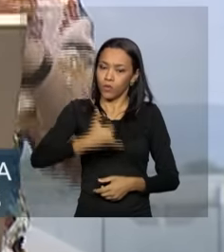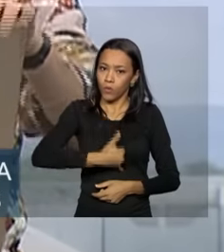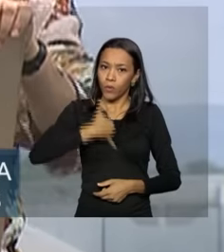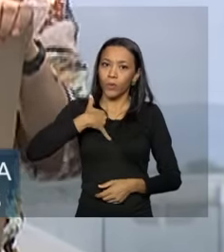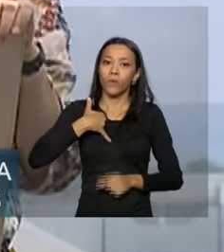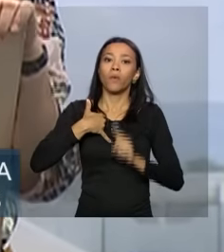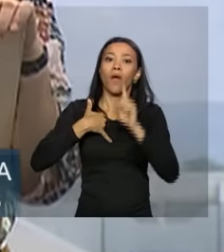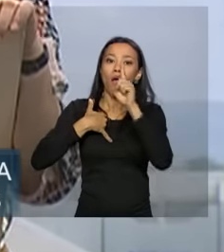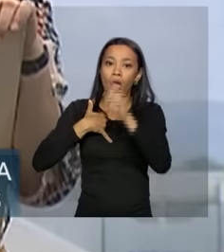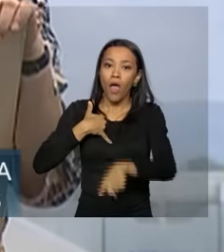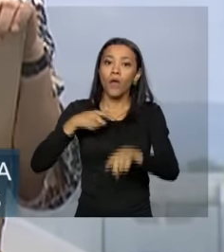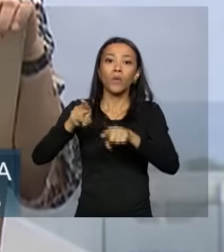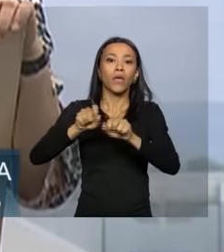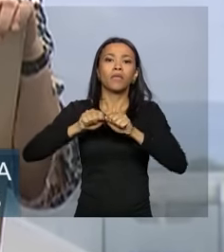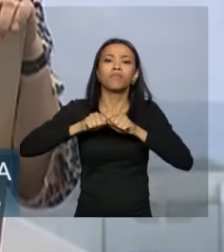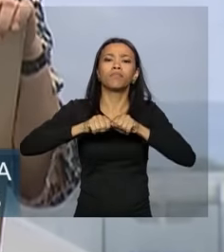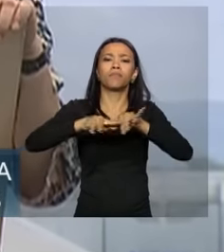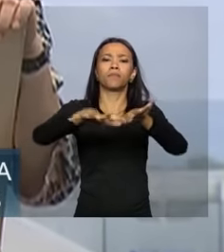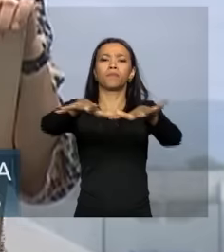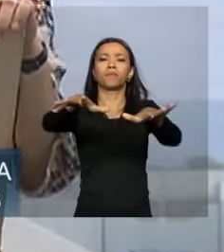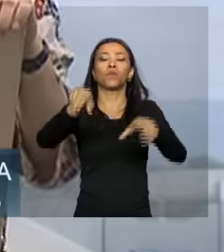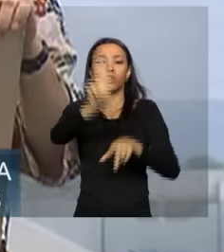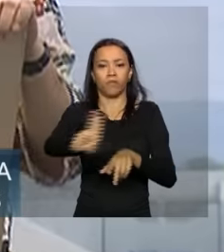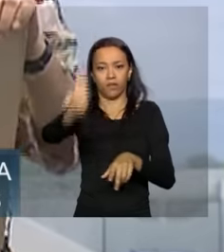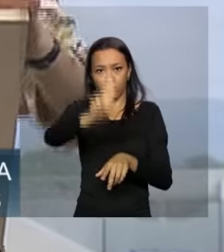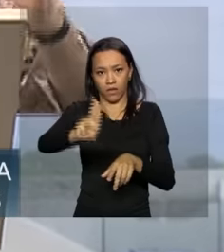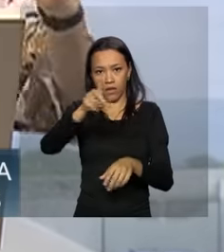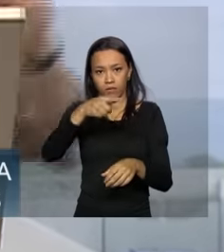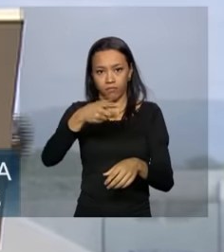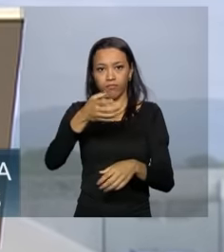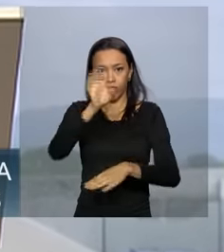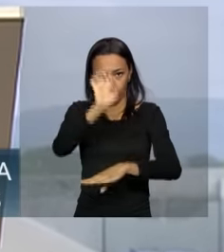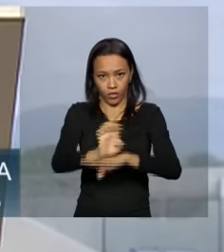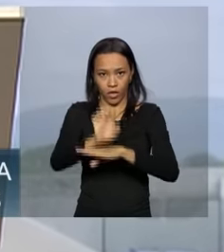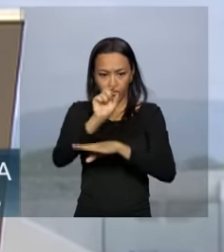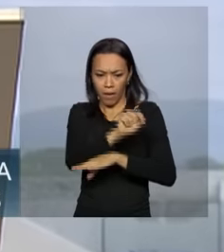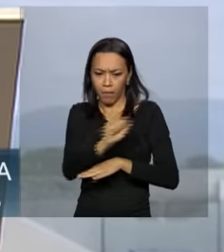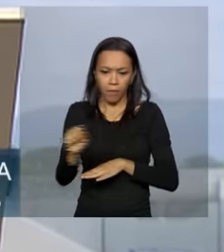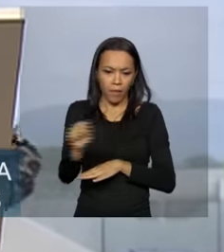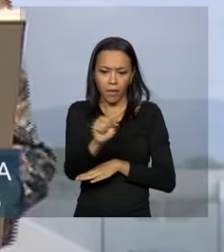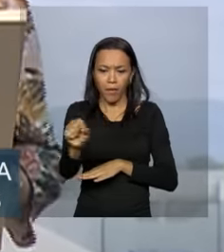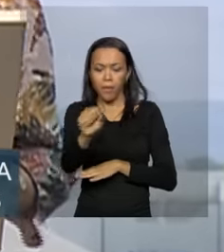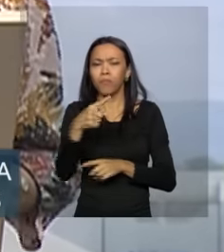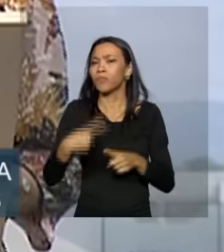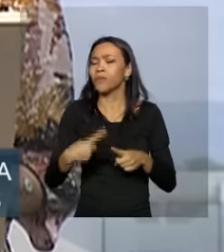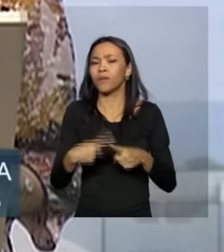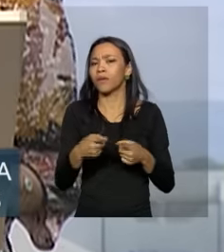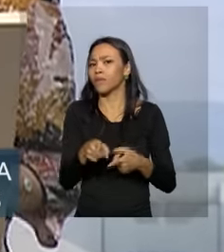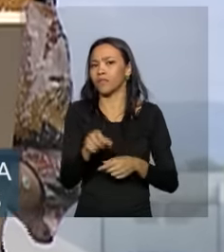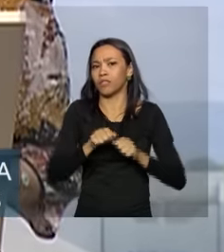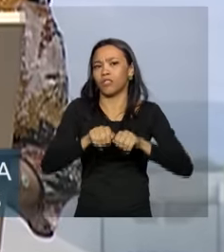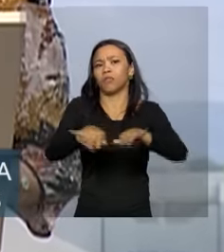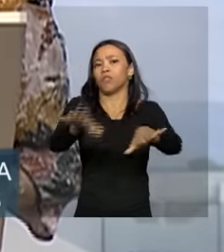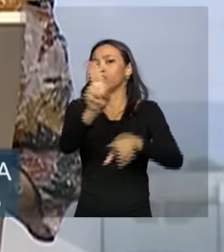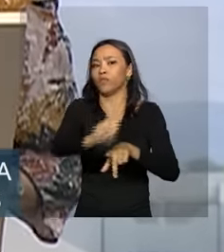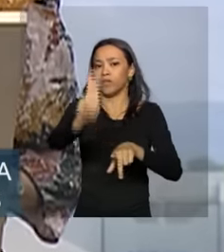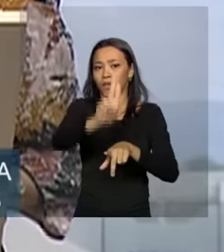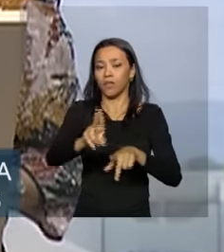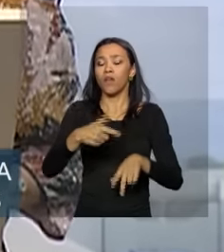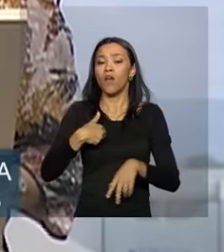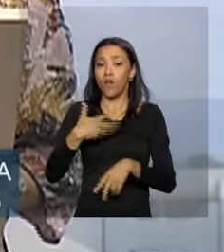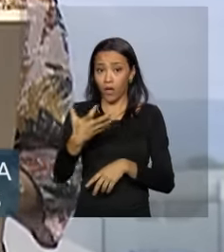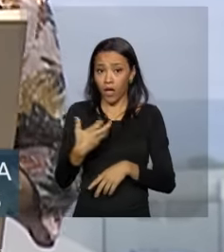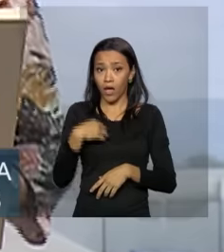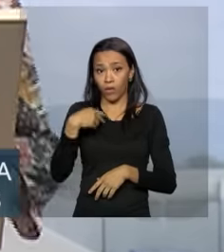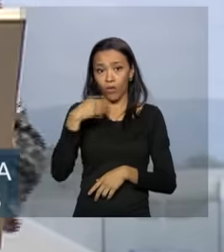é a interiorização das universidades, sabe, o governador? Por quê? Porque eu quero contar uma